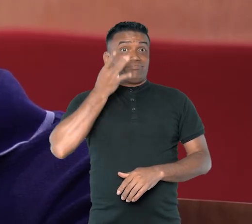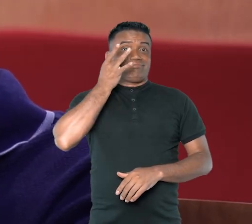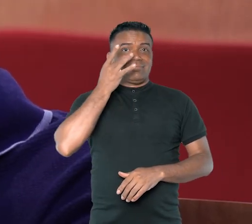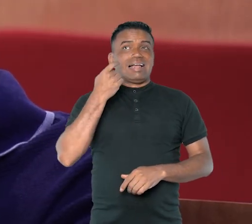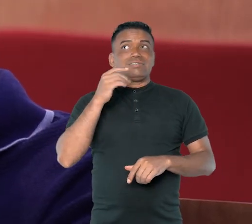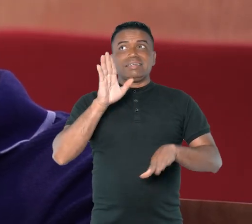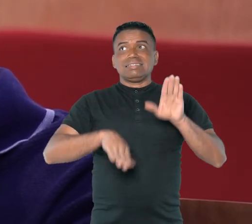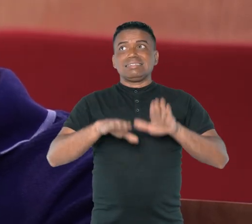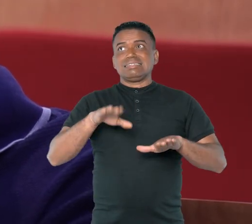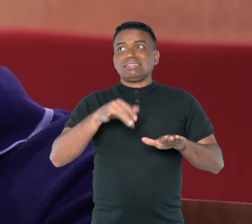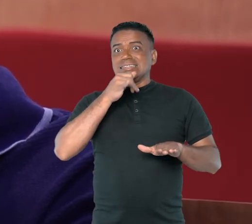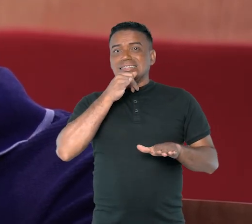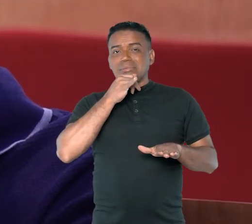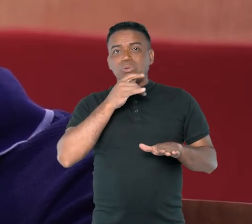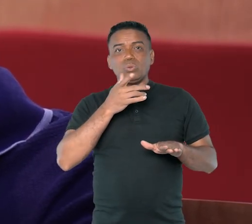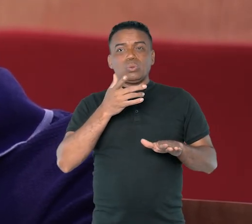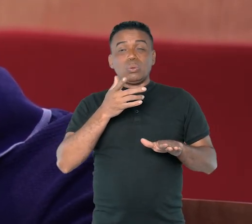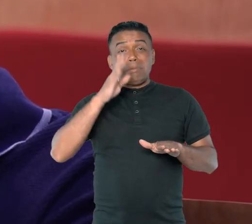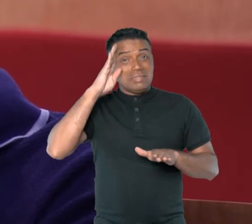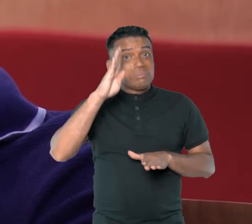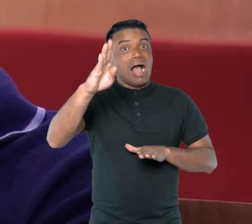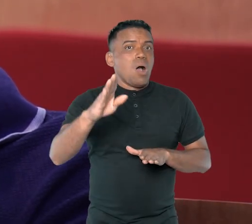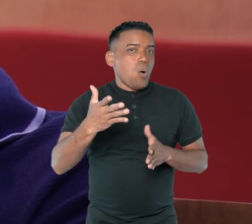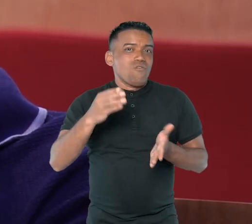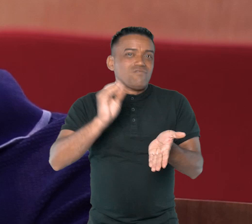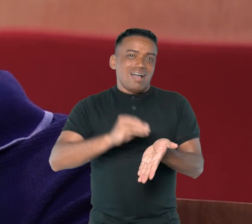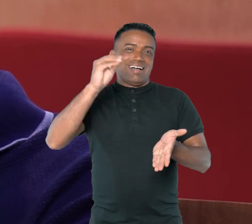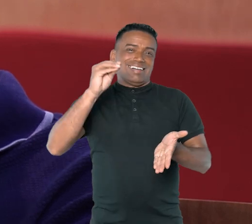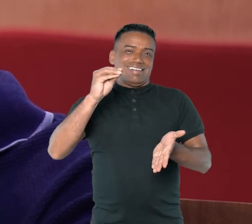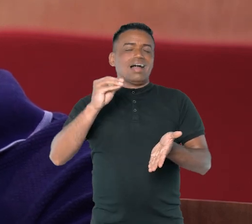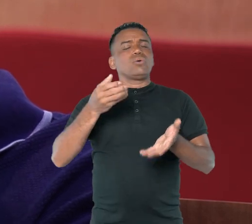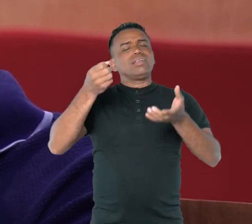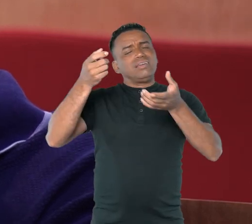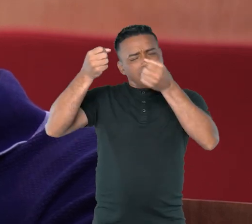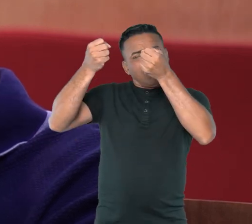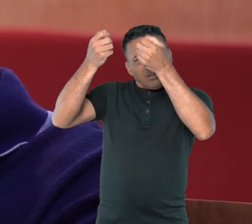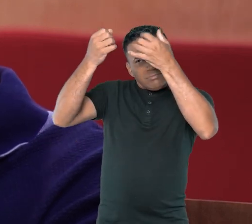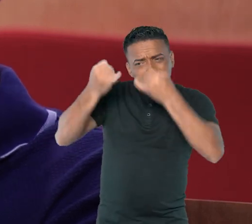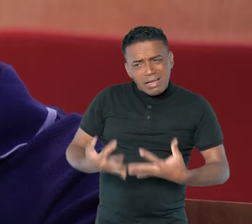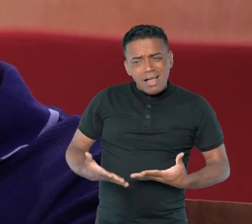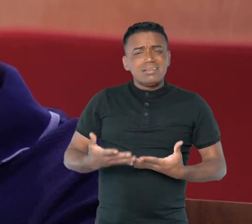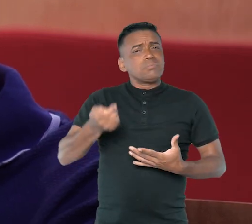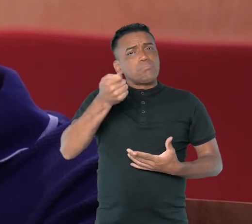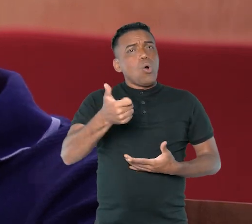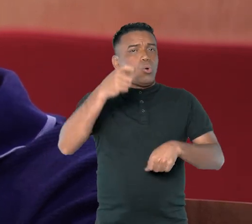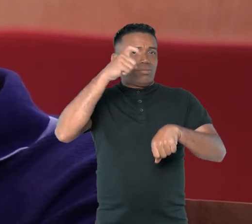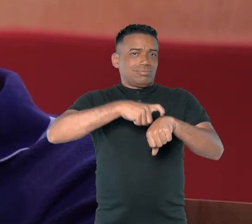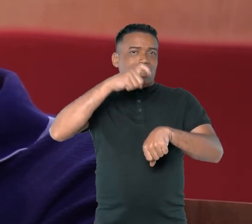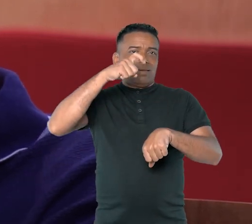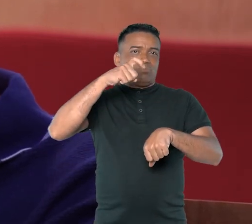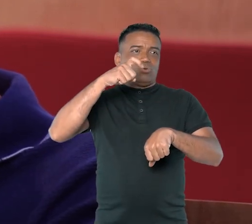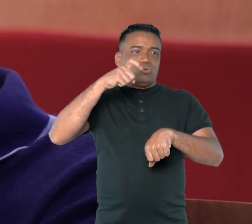deixa escapar, às vezes até o que era o principal, né? Então, eu queria que você falasse um pouco do tempo nessas